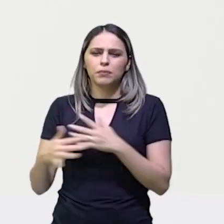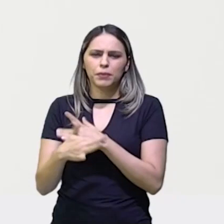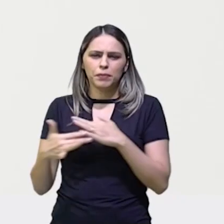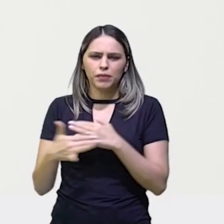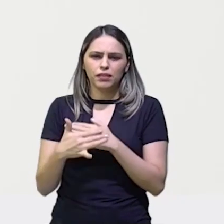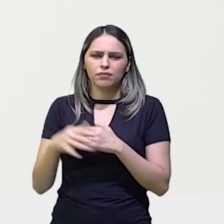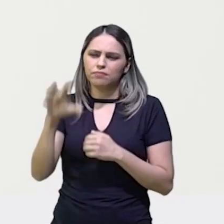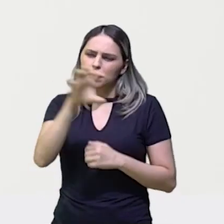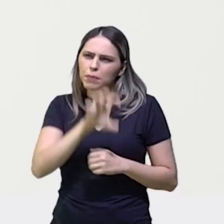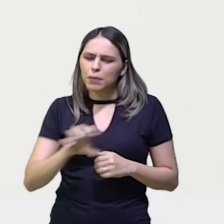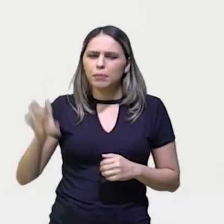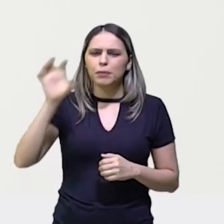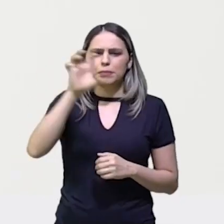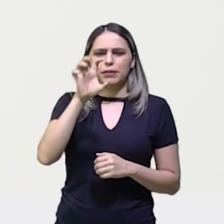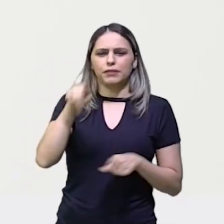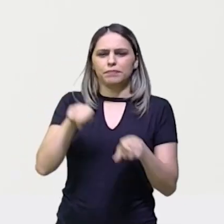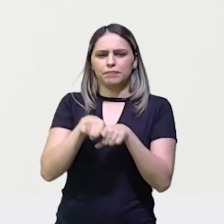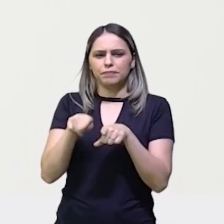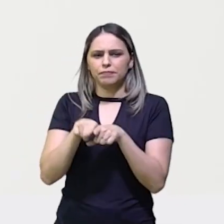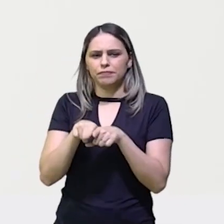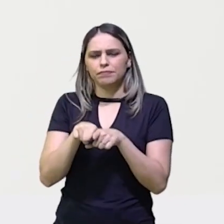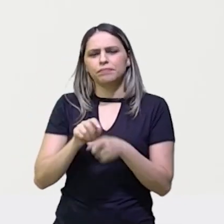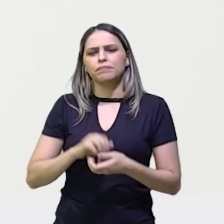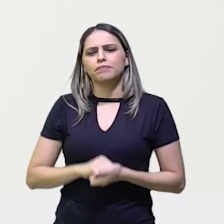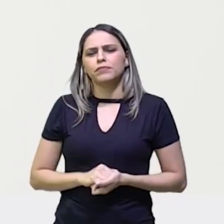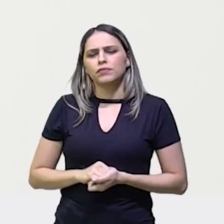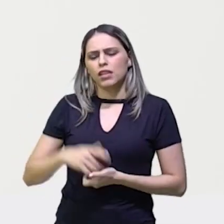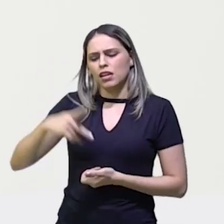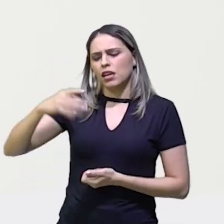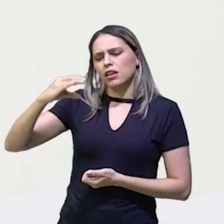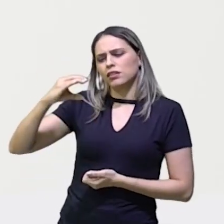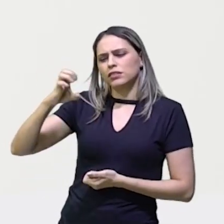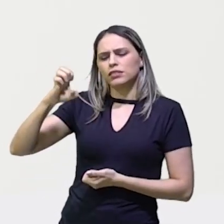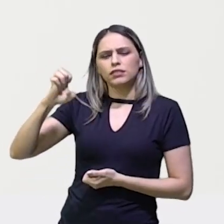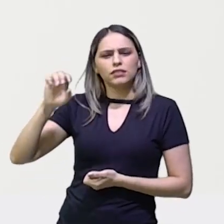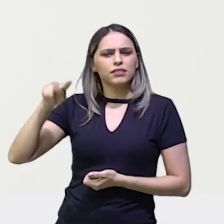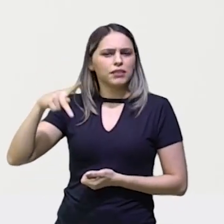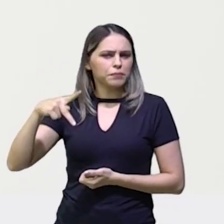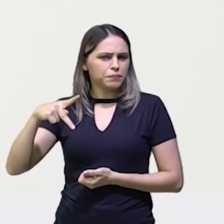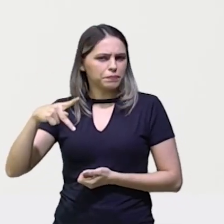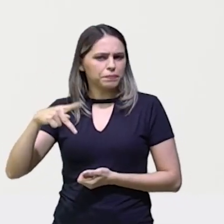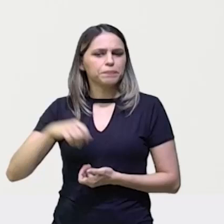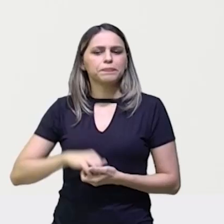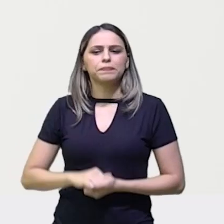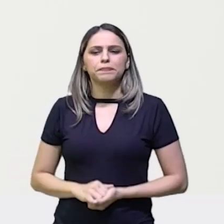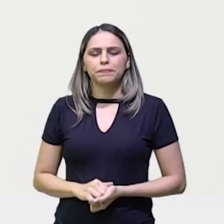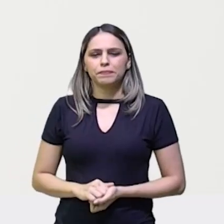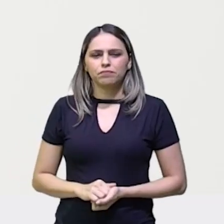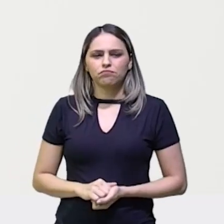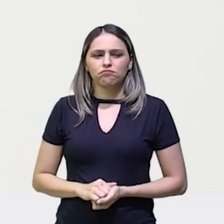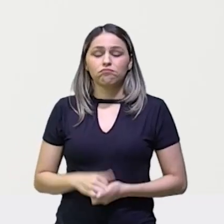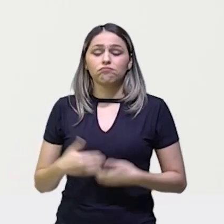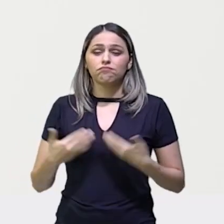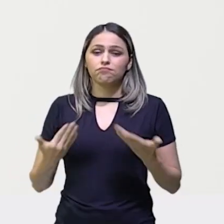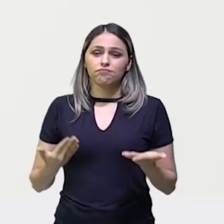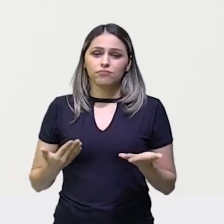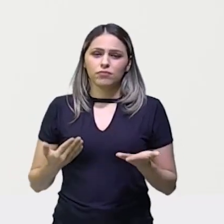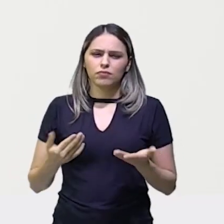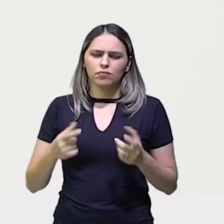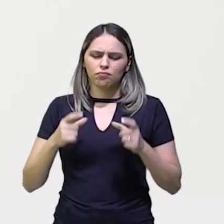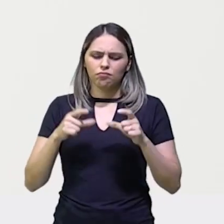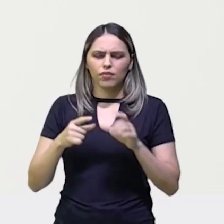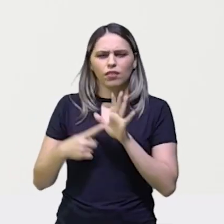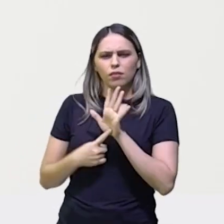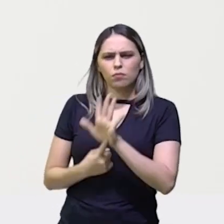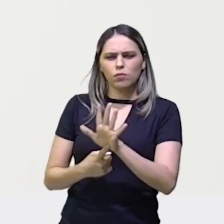o estado e o CEP da sua casa. Crianças, nessa parte aqui vocês vão fazer o quê? Vocês